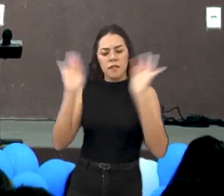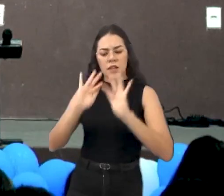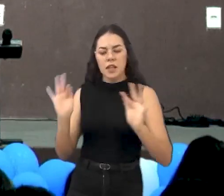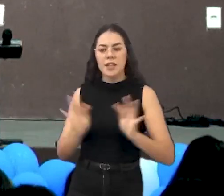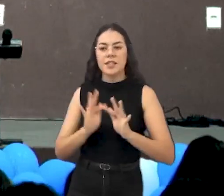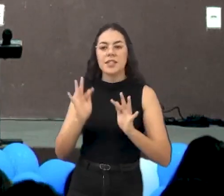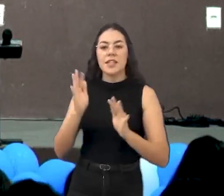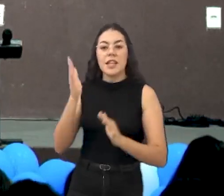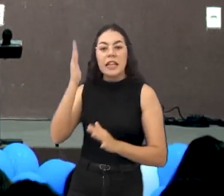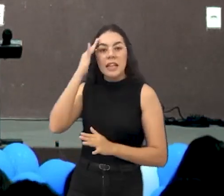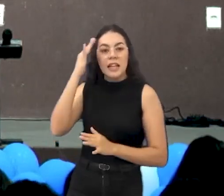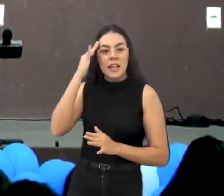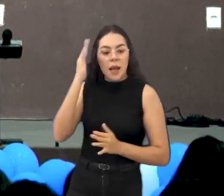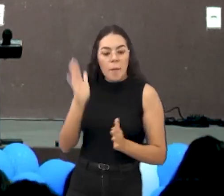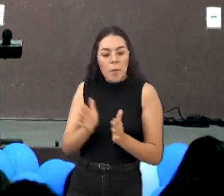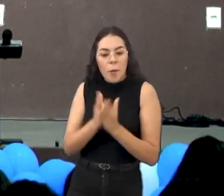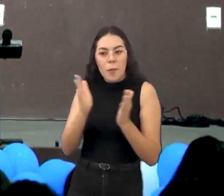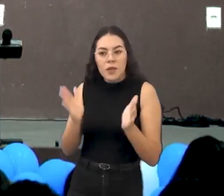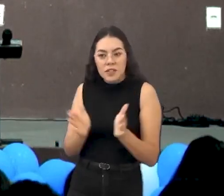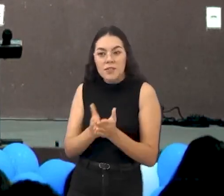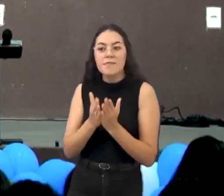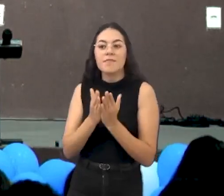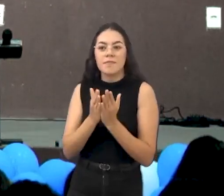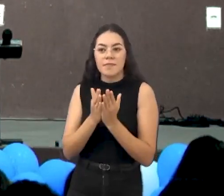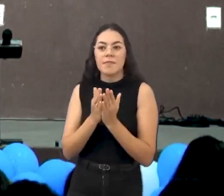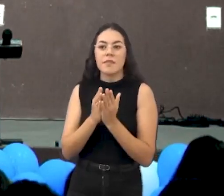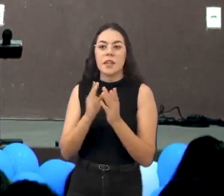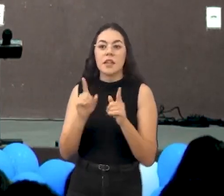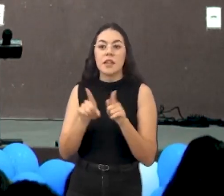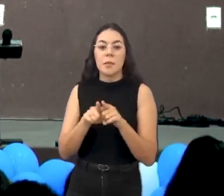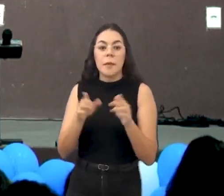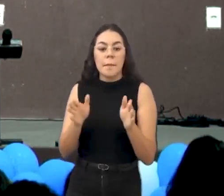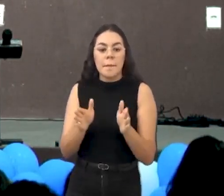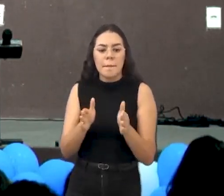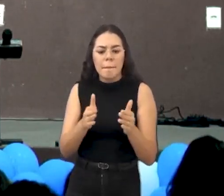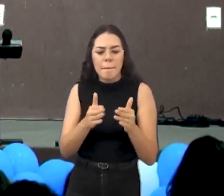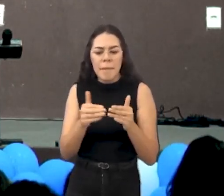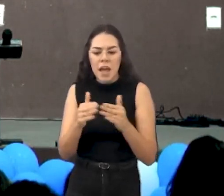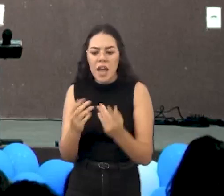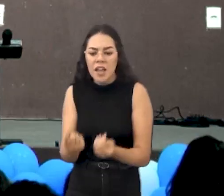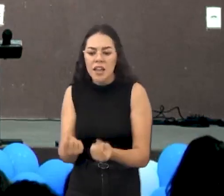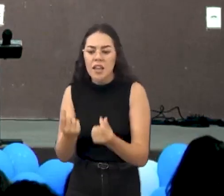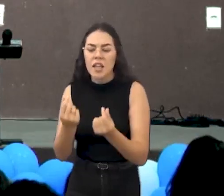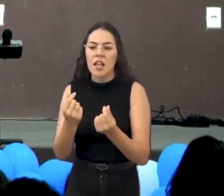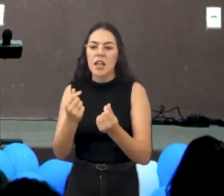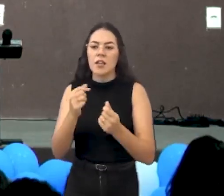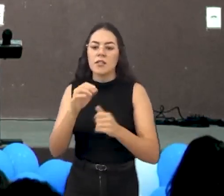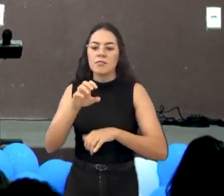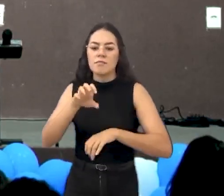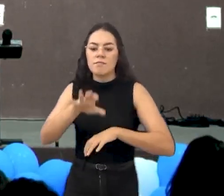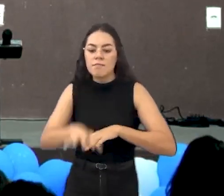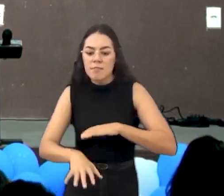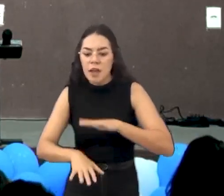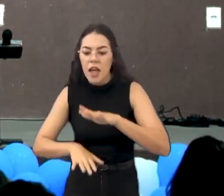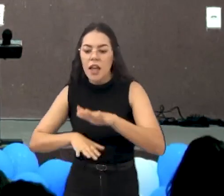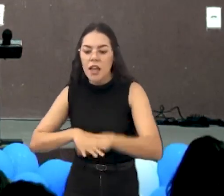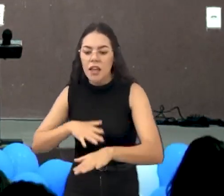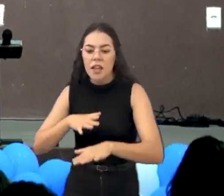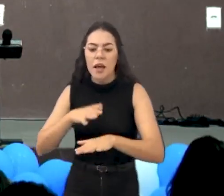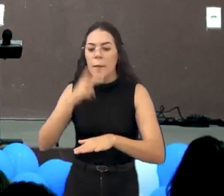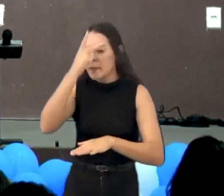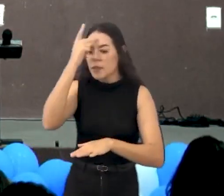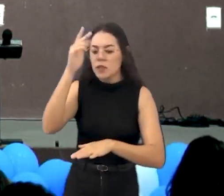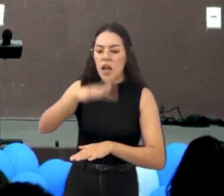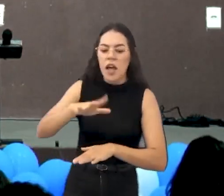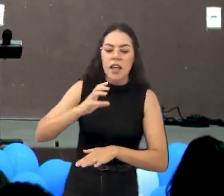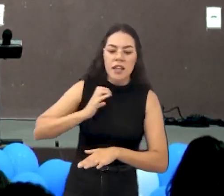sua pobreza e que, como alguém que pede esmola, rasteja em direção àquele que tem toda a